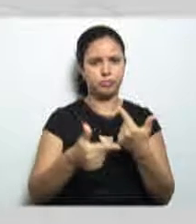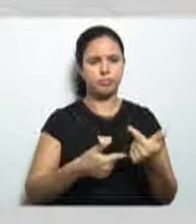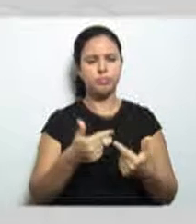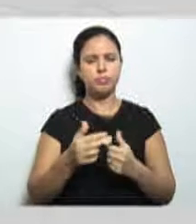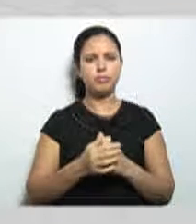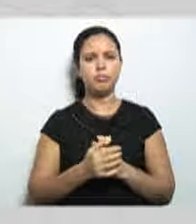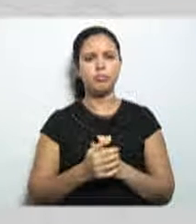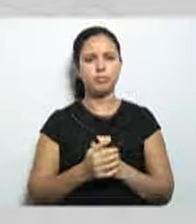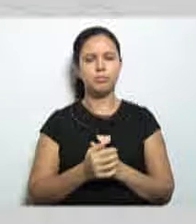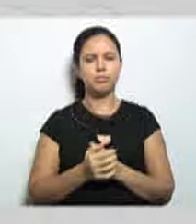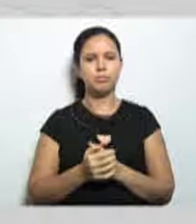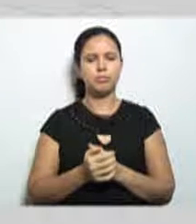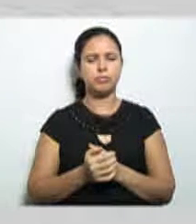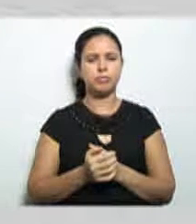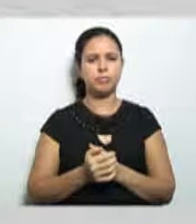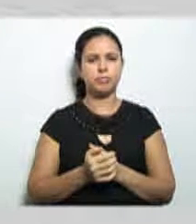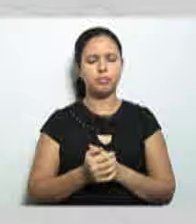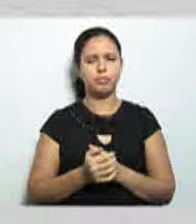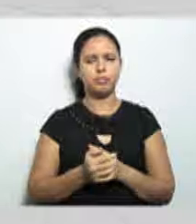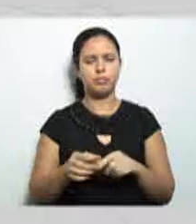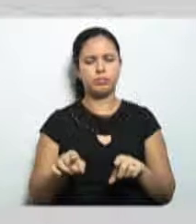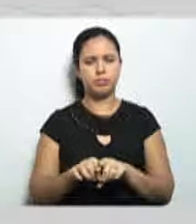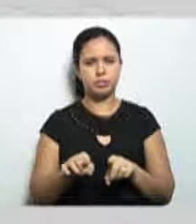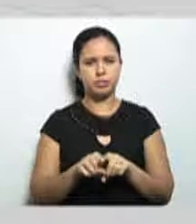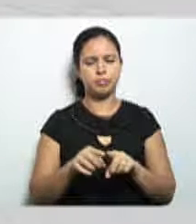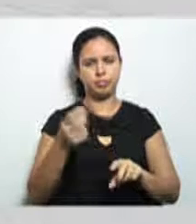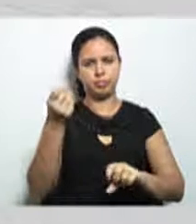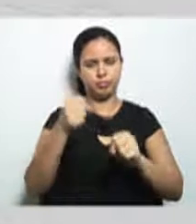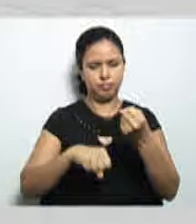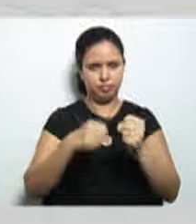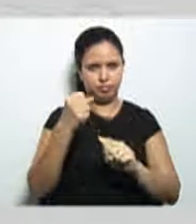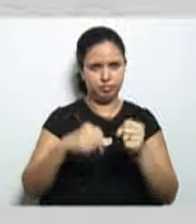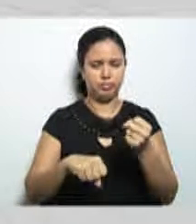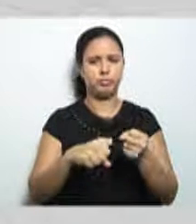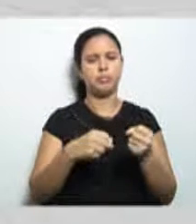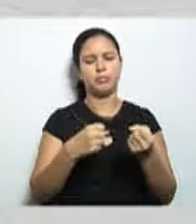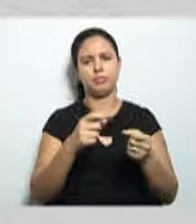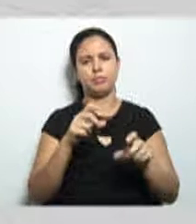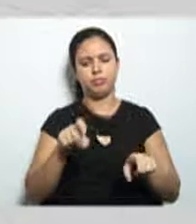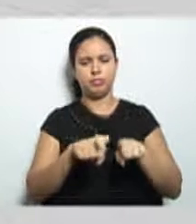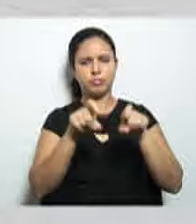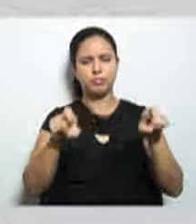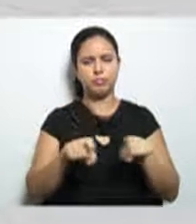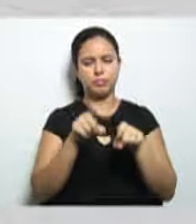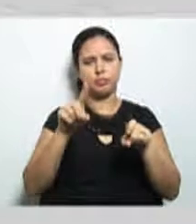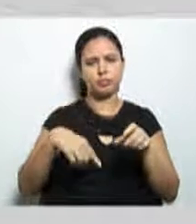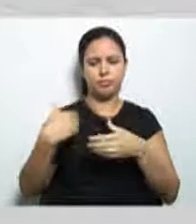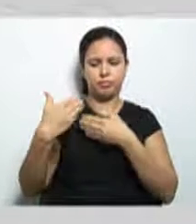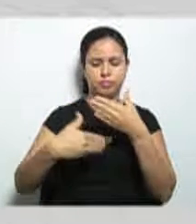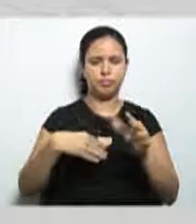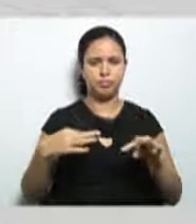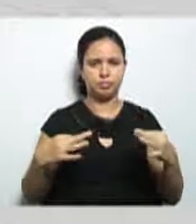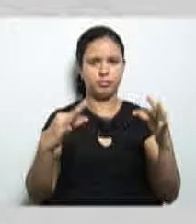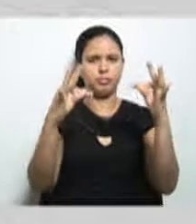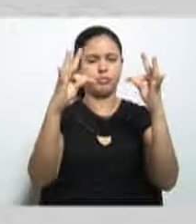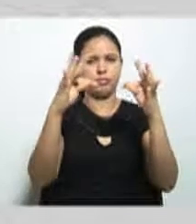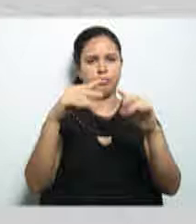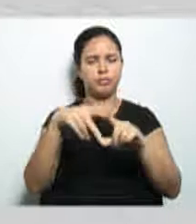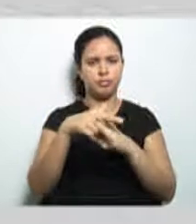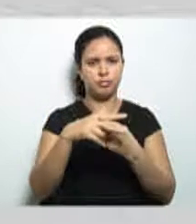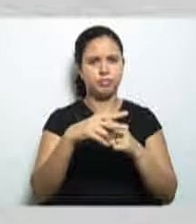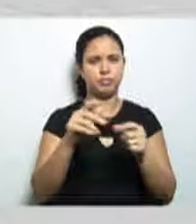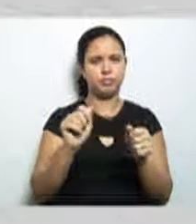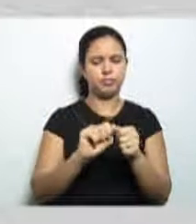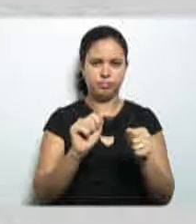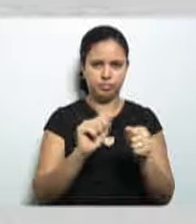né? A automação ou maquinário programável é o processo tecnológico pelo qual as máquinas executam